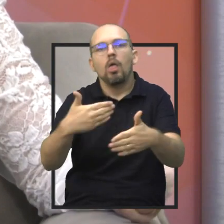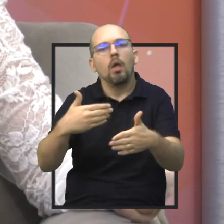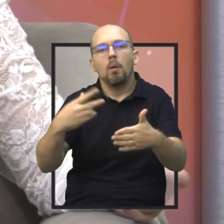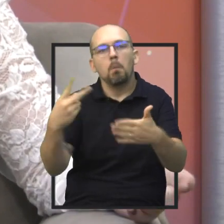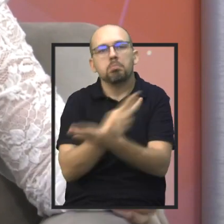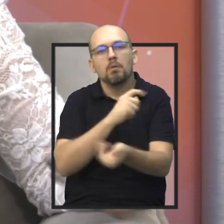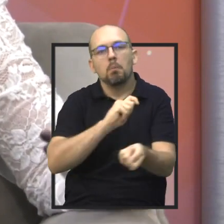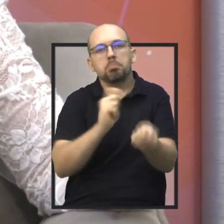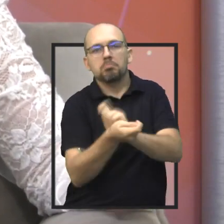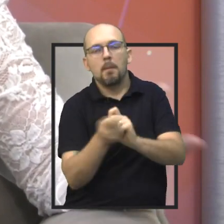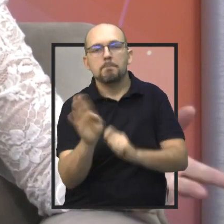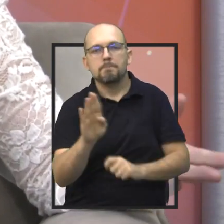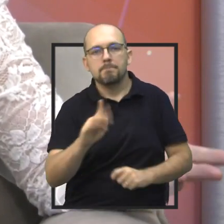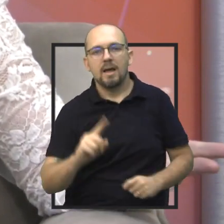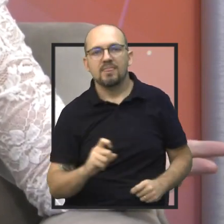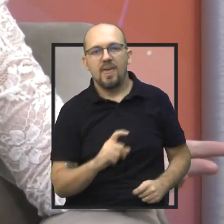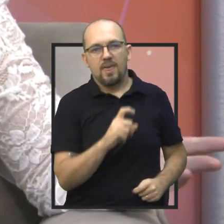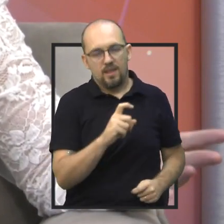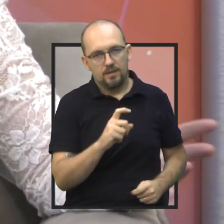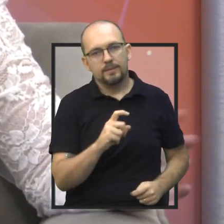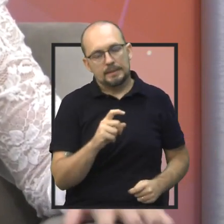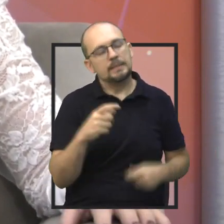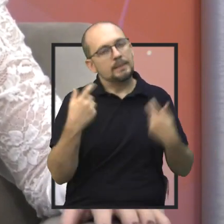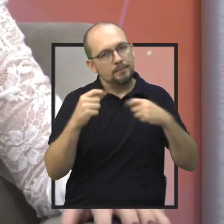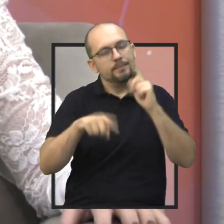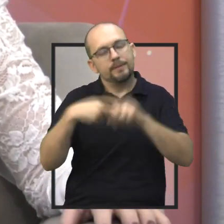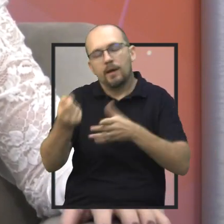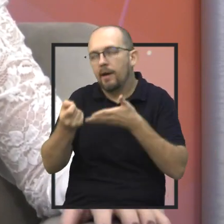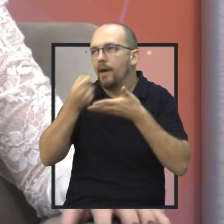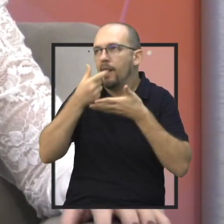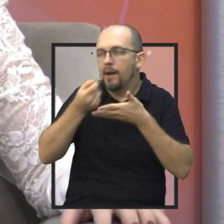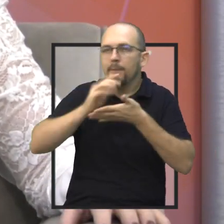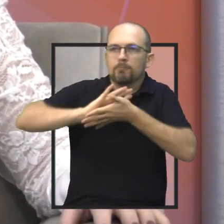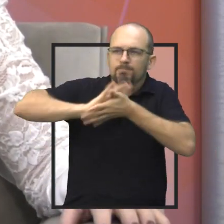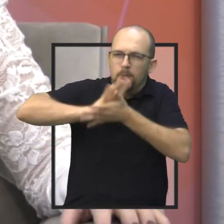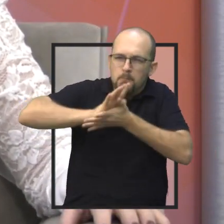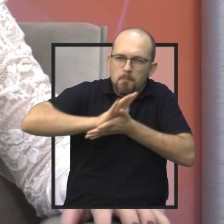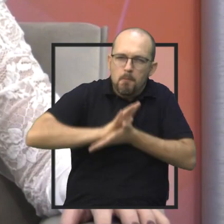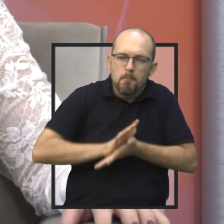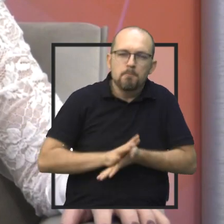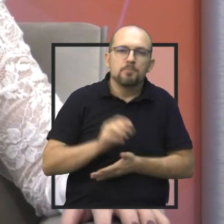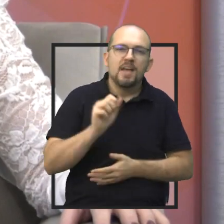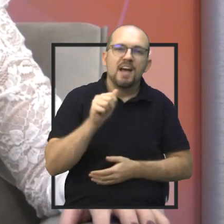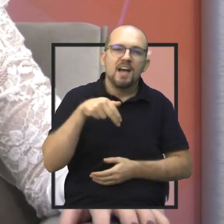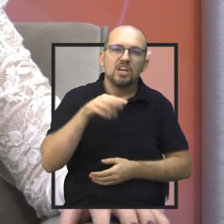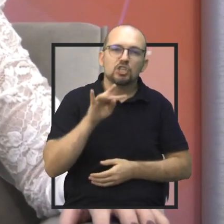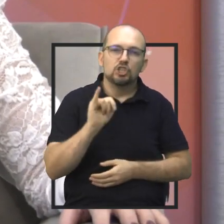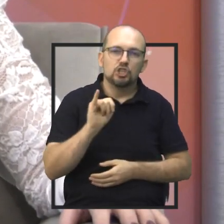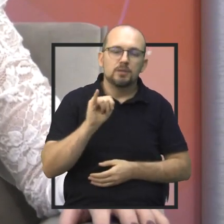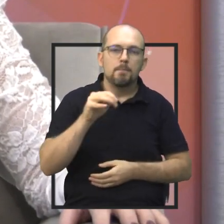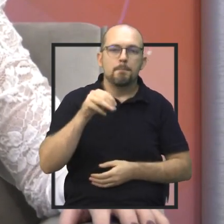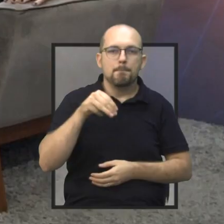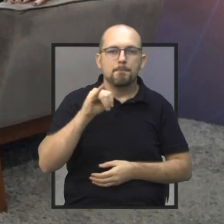tratamento necessitando de tratamento antimicrobiano para efetivar e ter um